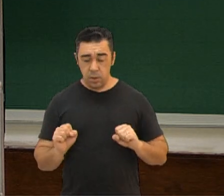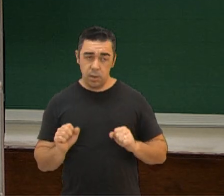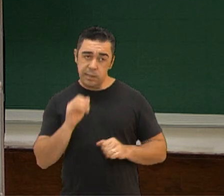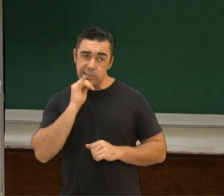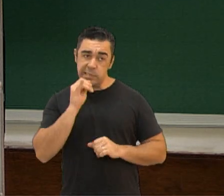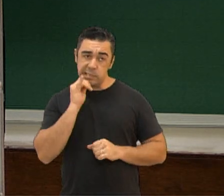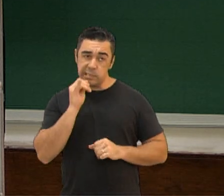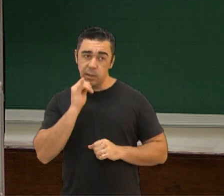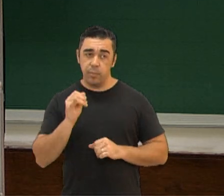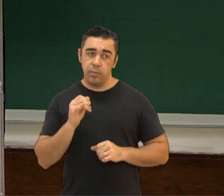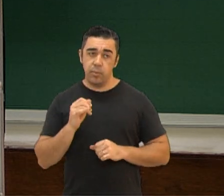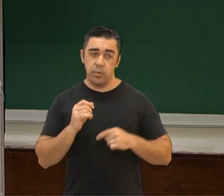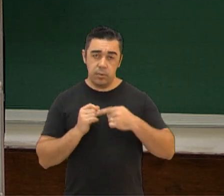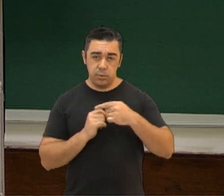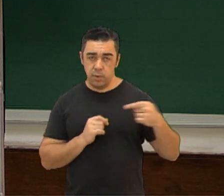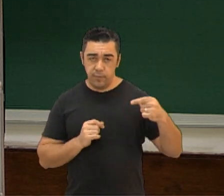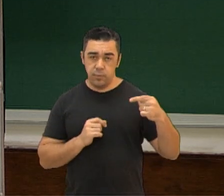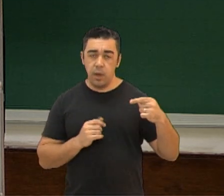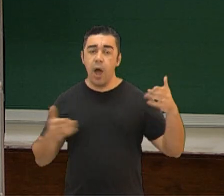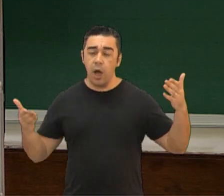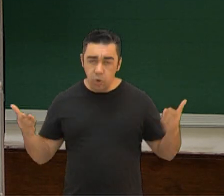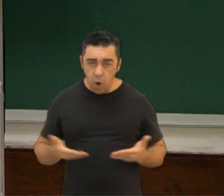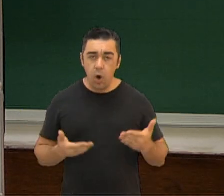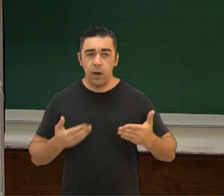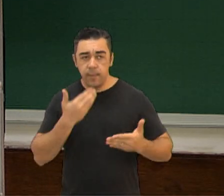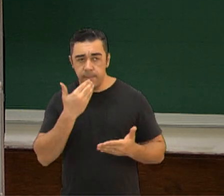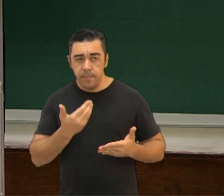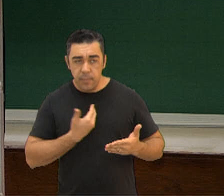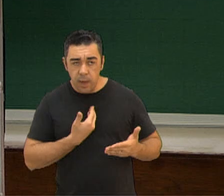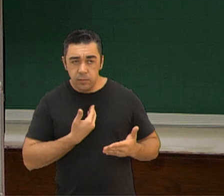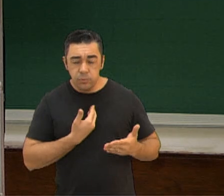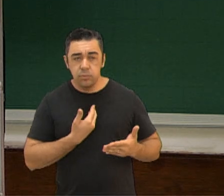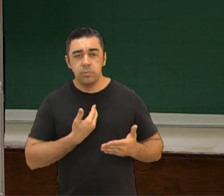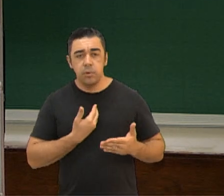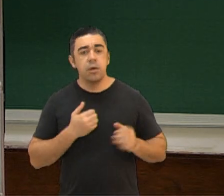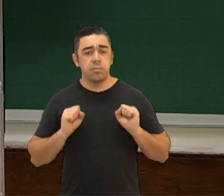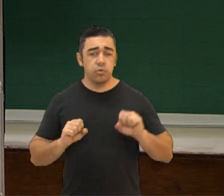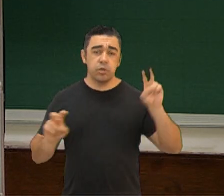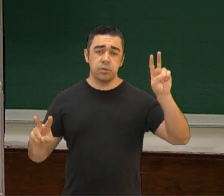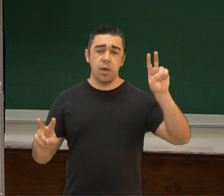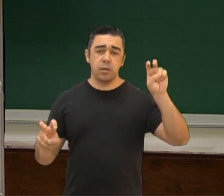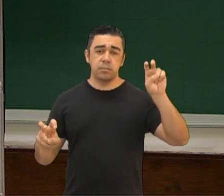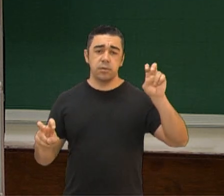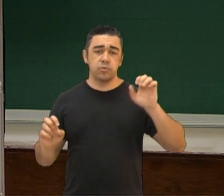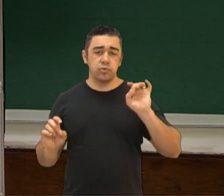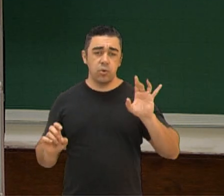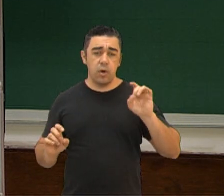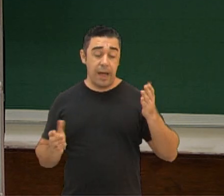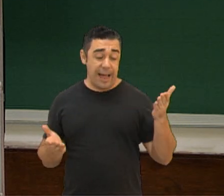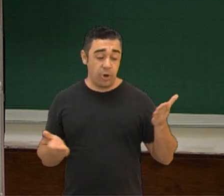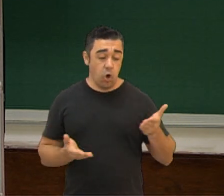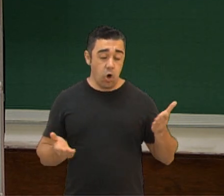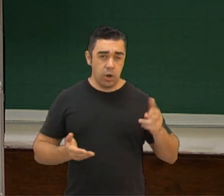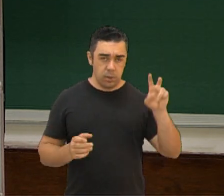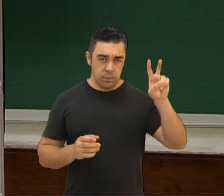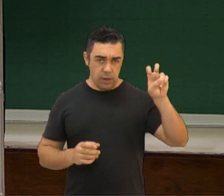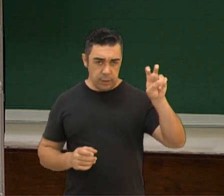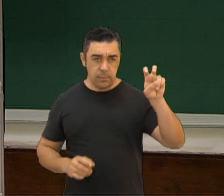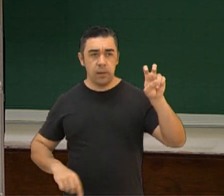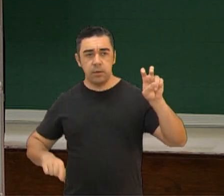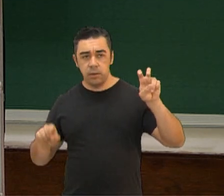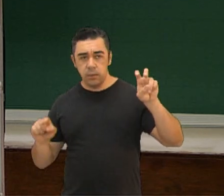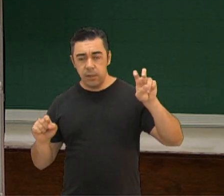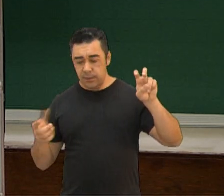de colocar ali o travessão, né, a gente poderia utilizar só as aspas ali a partir da palavra agora para identificar